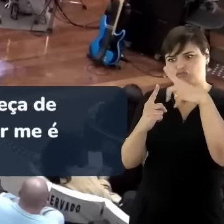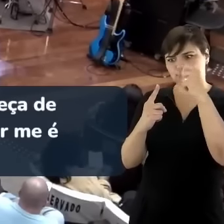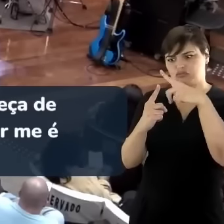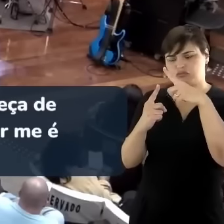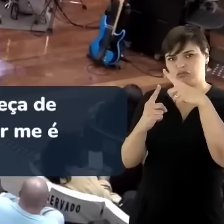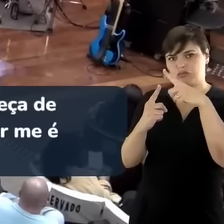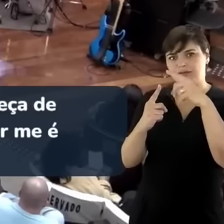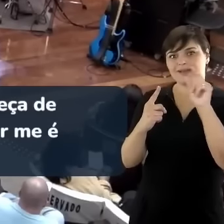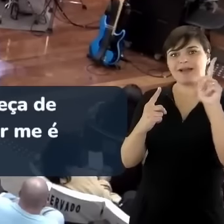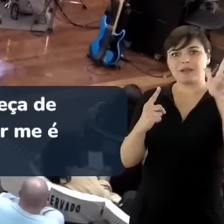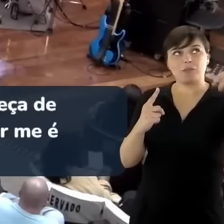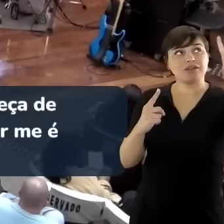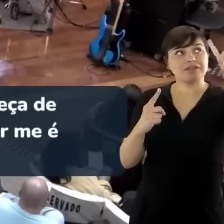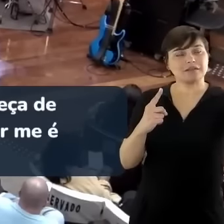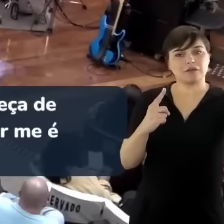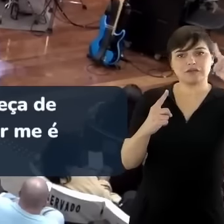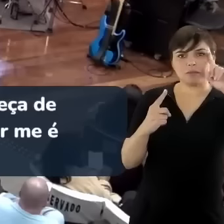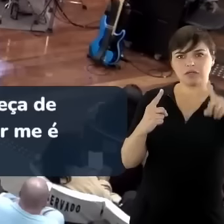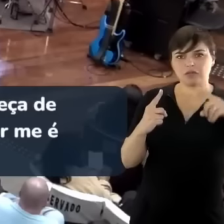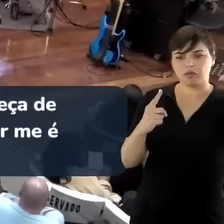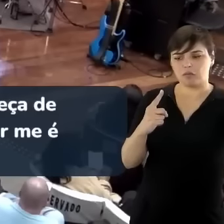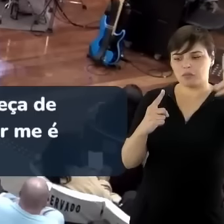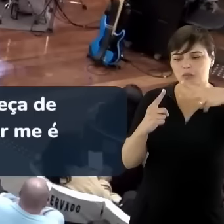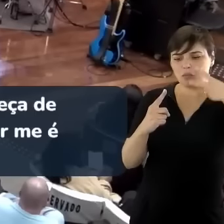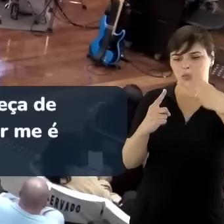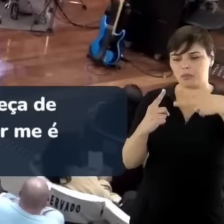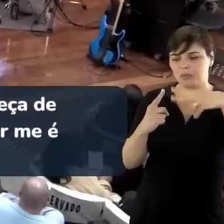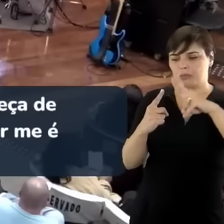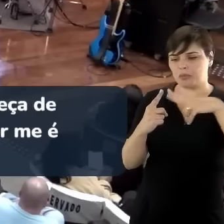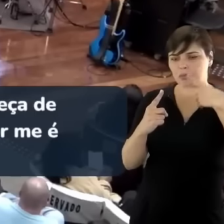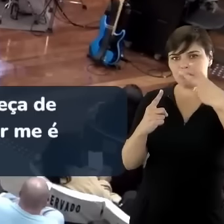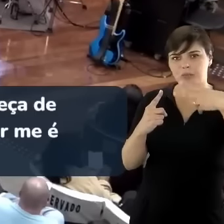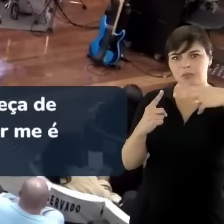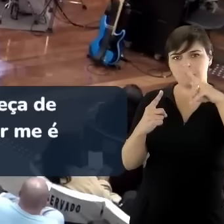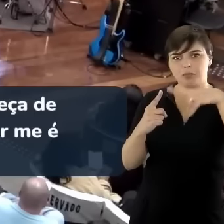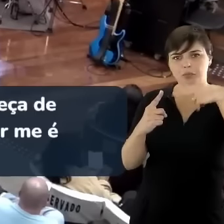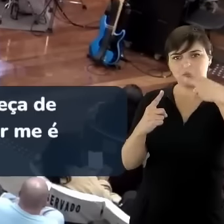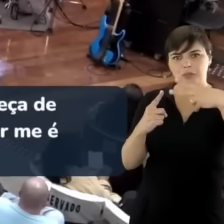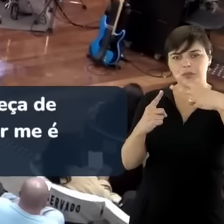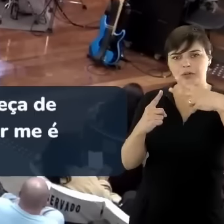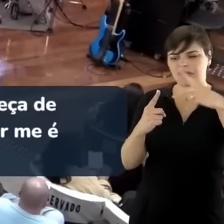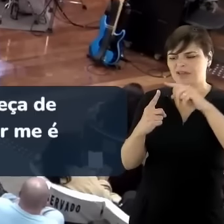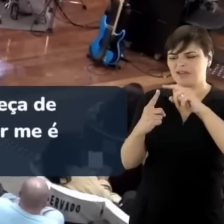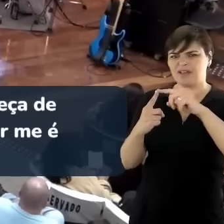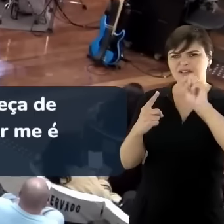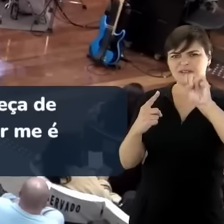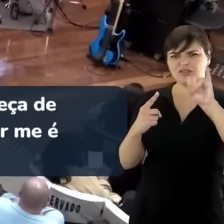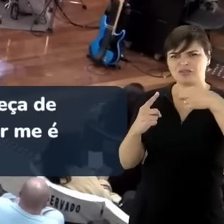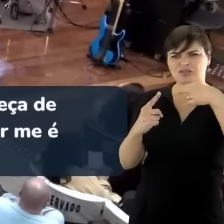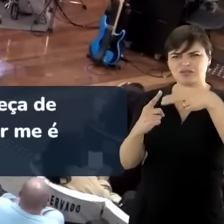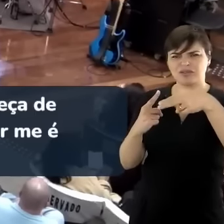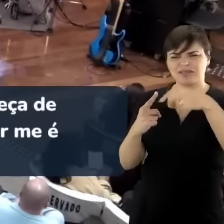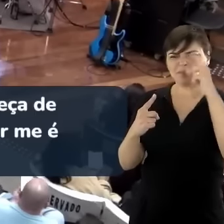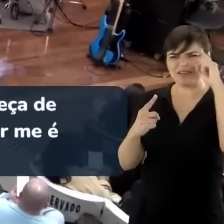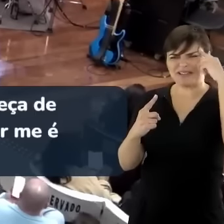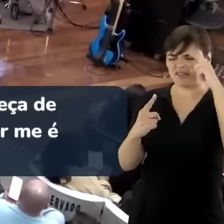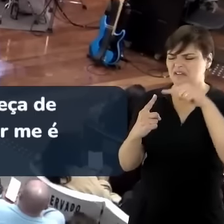Jonas de maneira que dis alici que pediu para si a morte dizendo melhor me é morrer do que viver